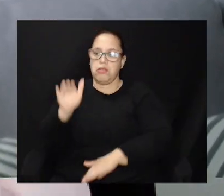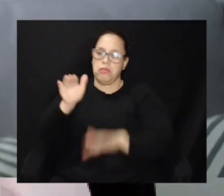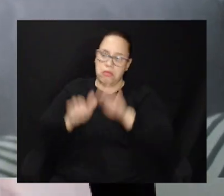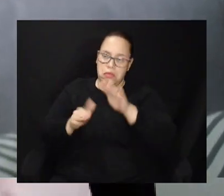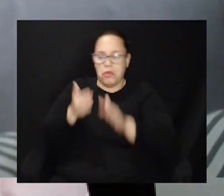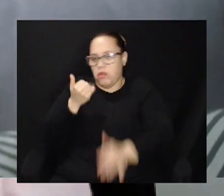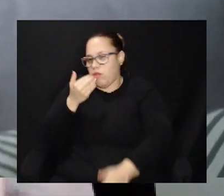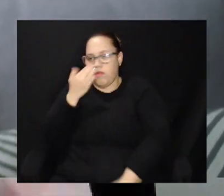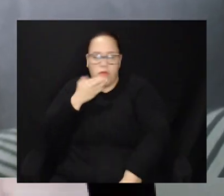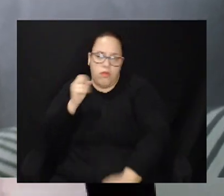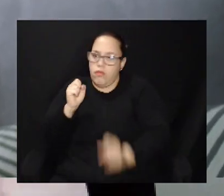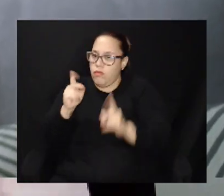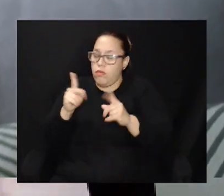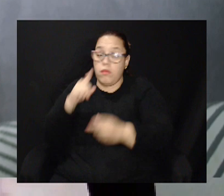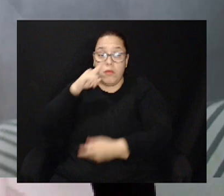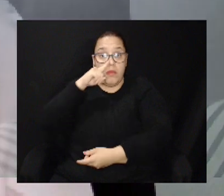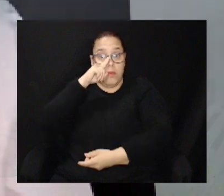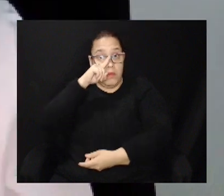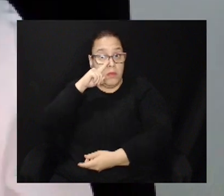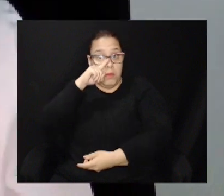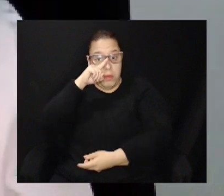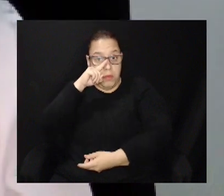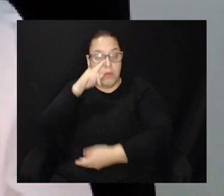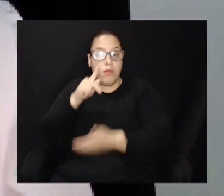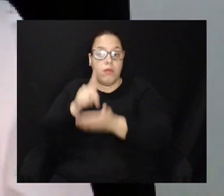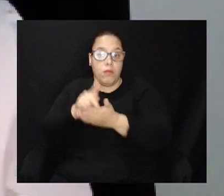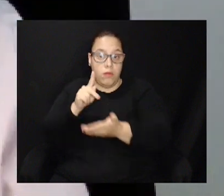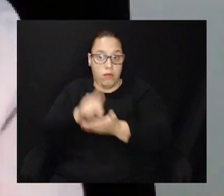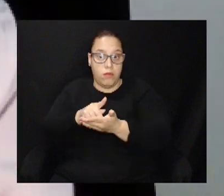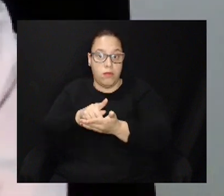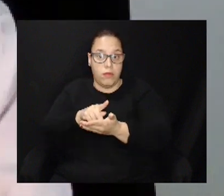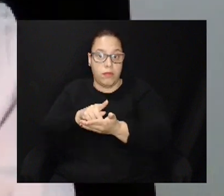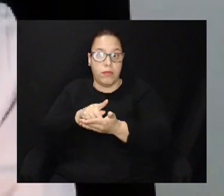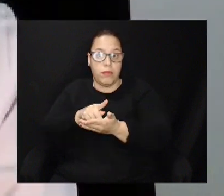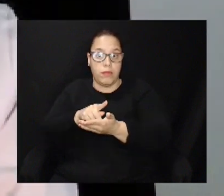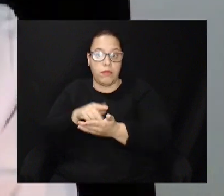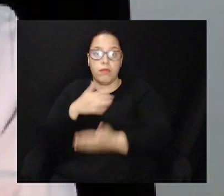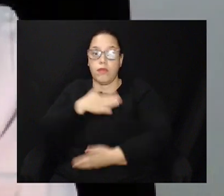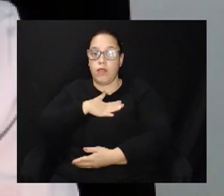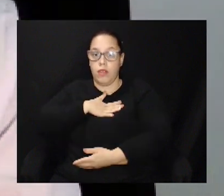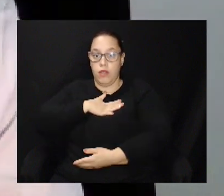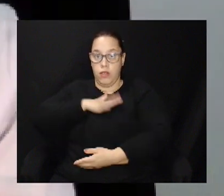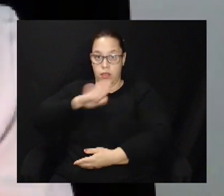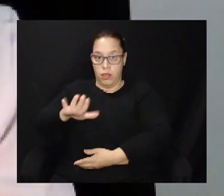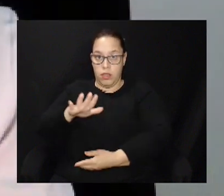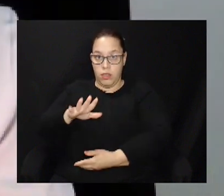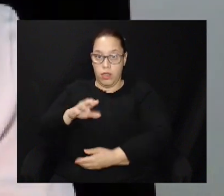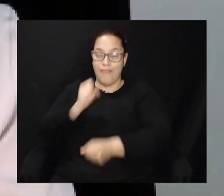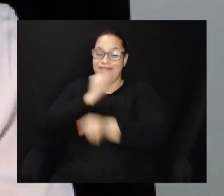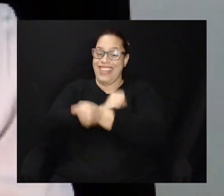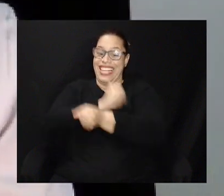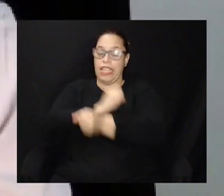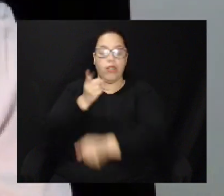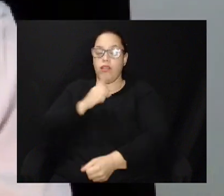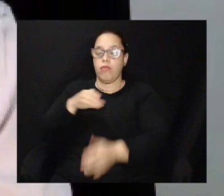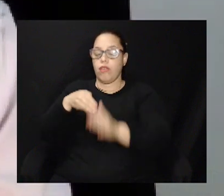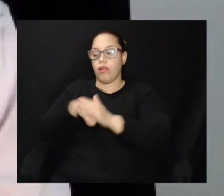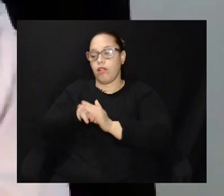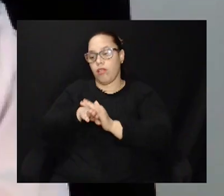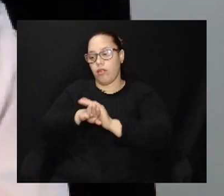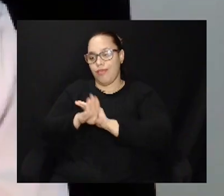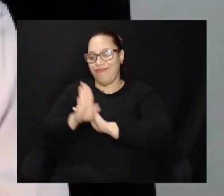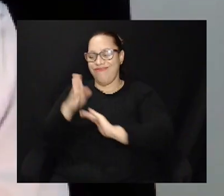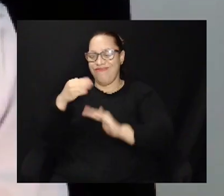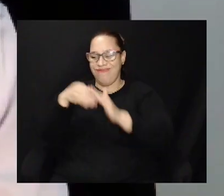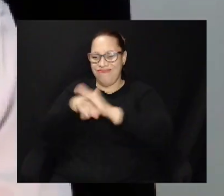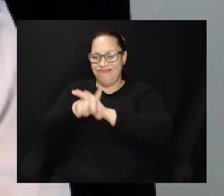os riscos são da gente realmente eu não gosto da palavra de viciar em açúcar, mas a gente se acostuma, e aí fica mais difícil a gente tirar